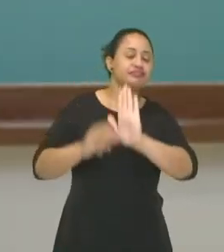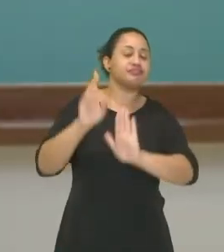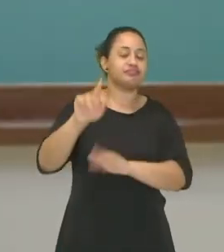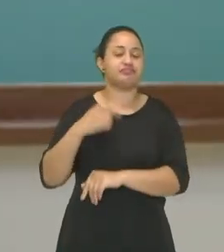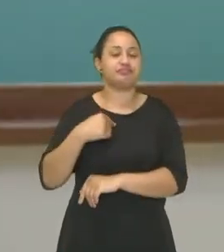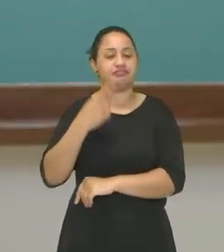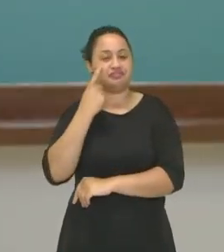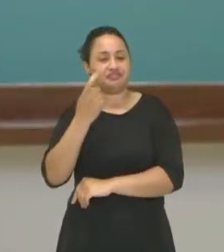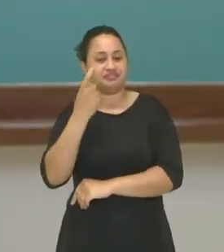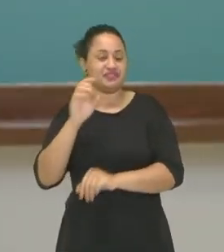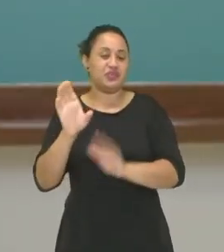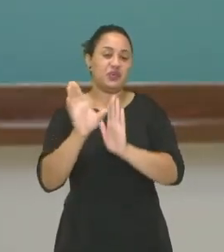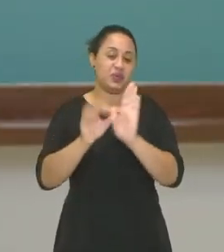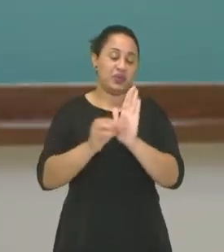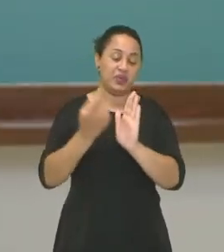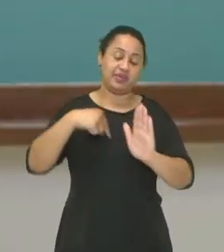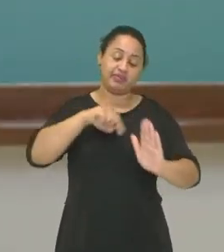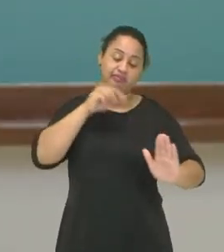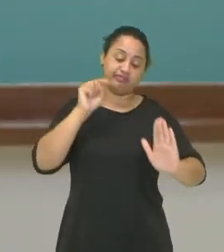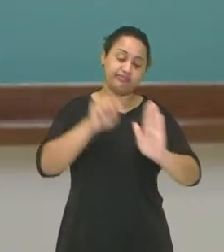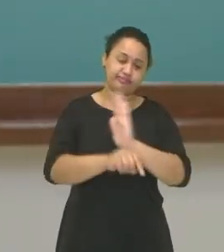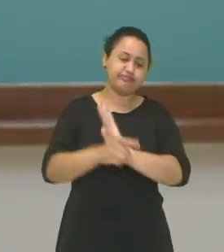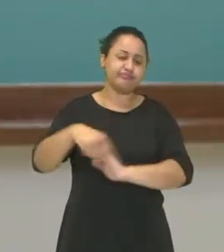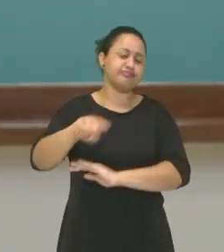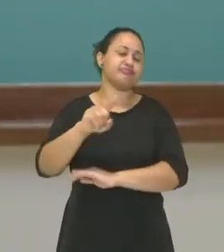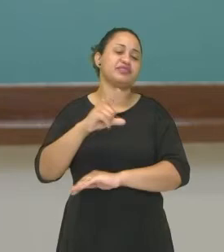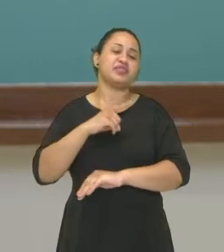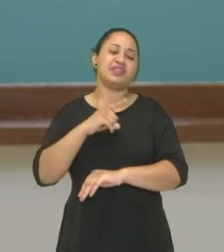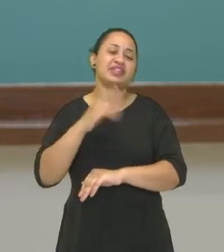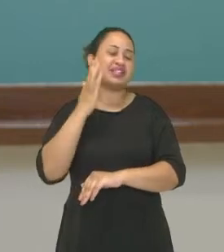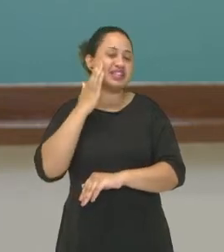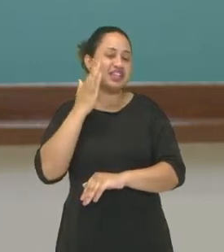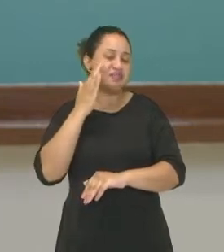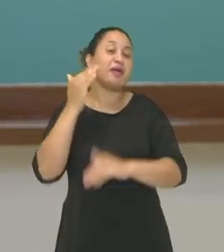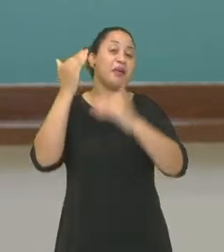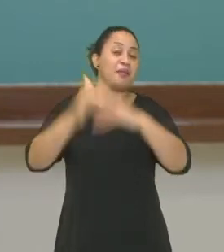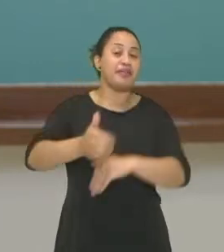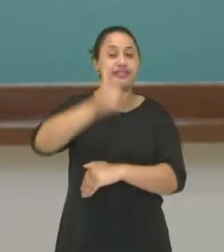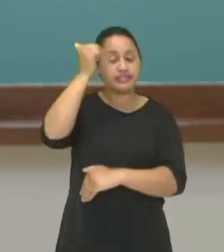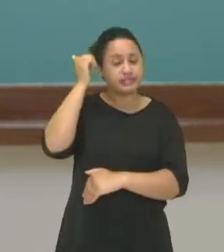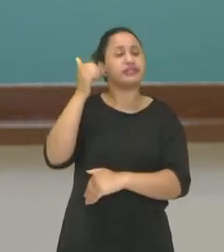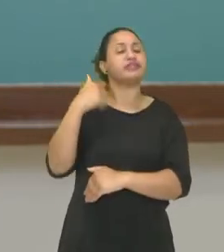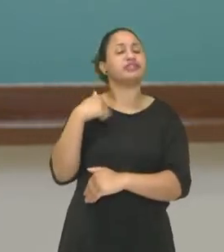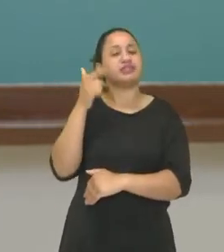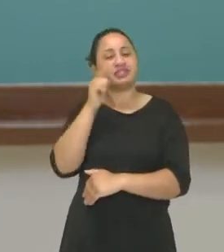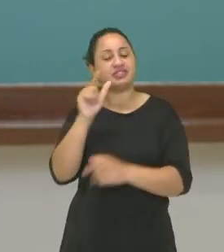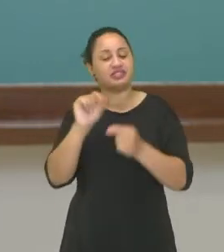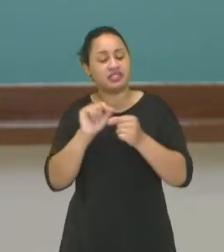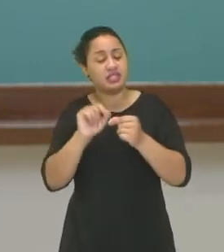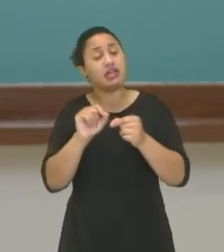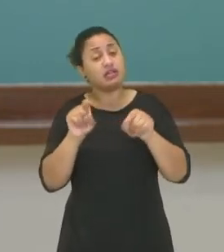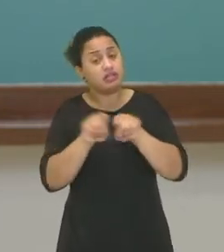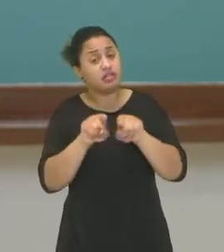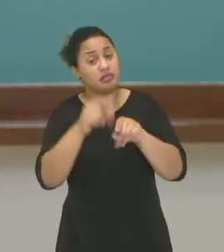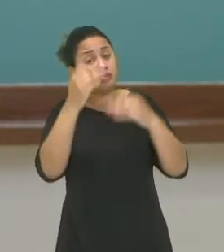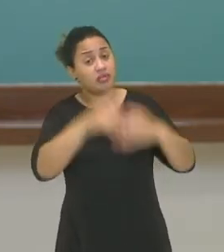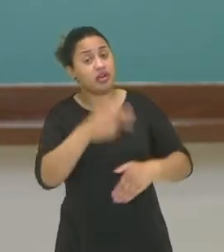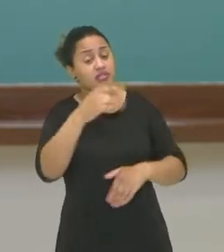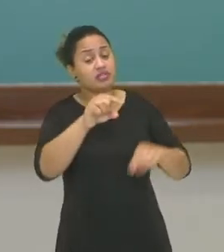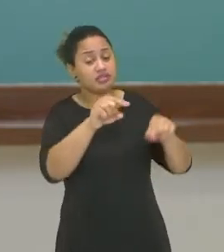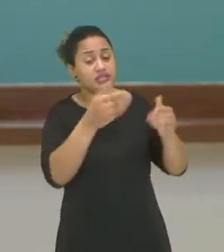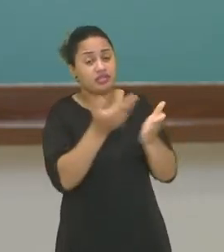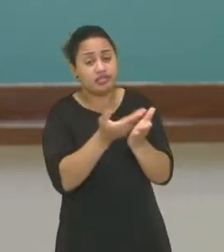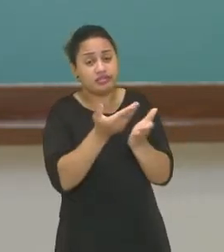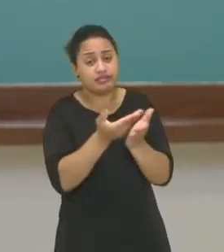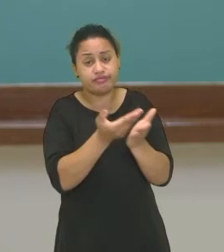também esse assunto aí para a gente aprofundar e para você dominar, para você arrebentar lá no vestibular, no Enem e mesmo na tua prova aí, na sua sala de aula. Muito